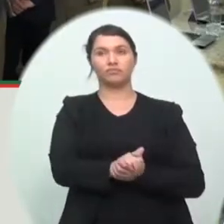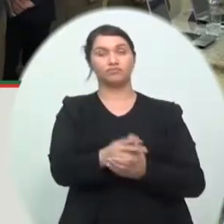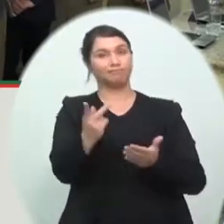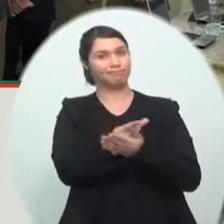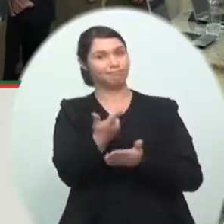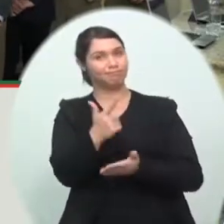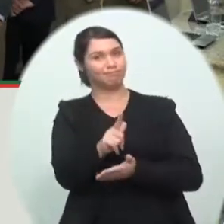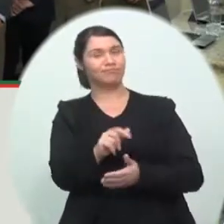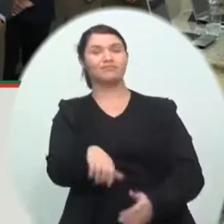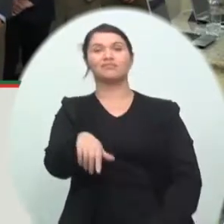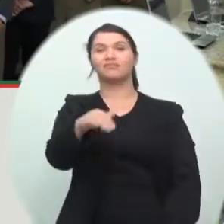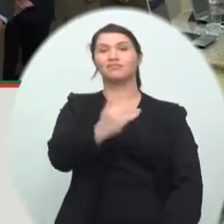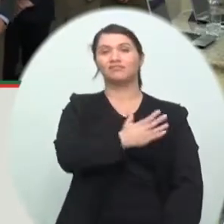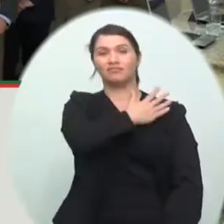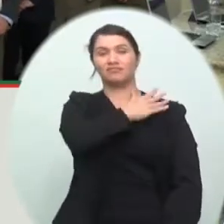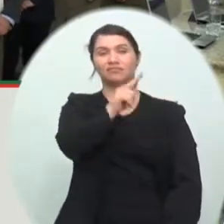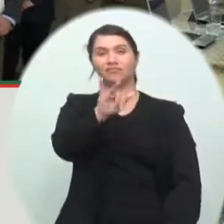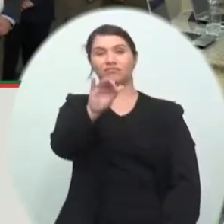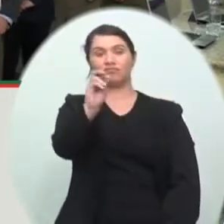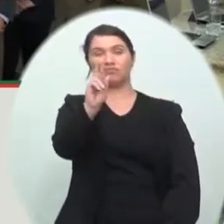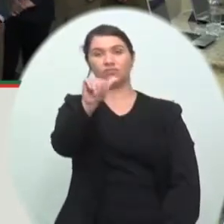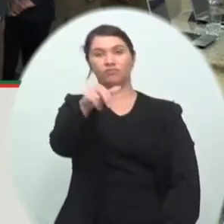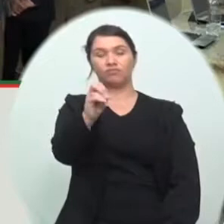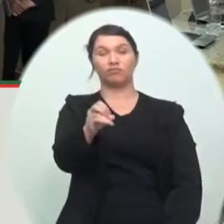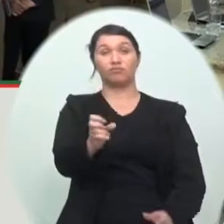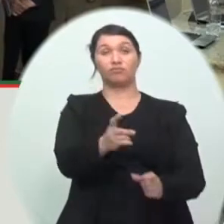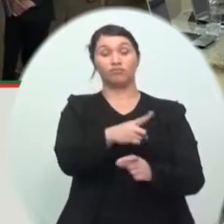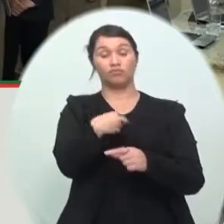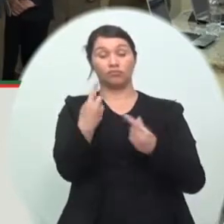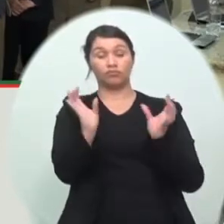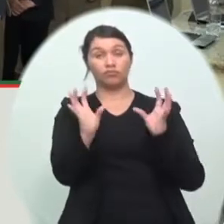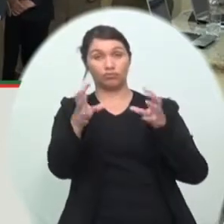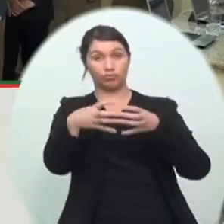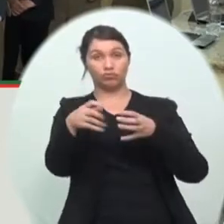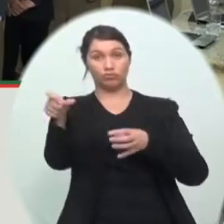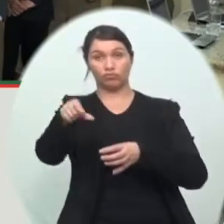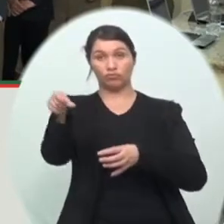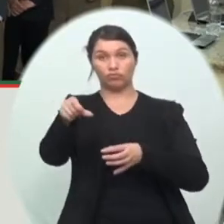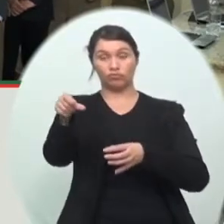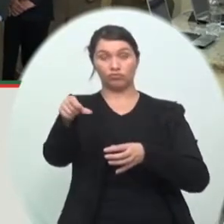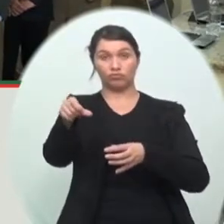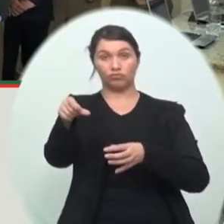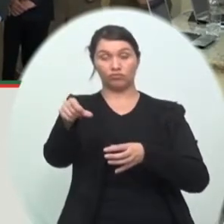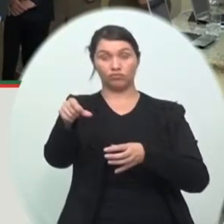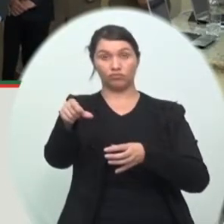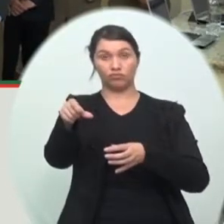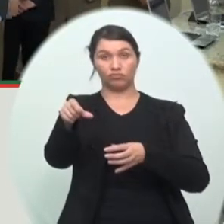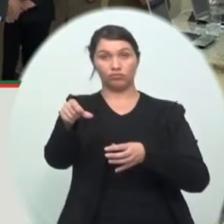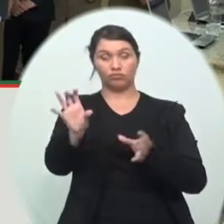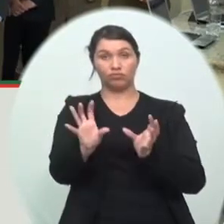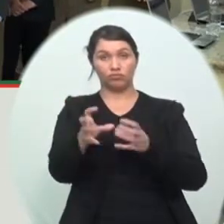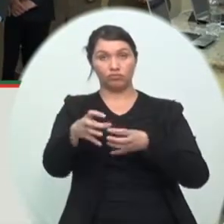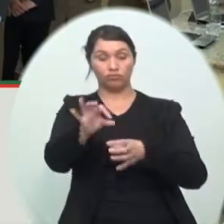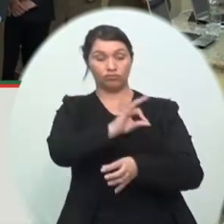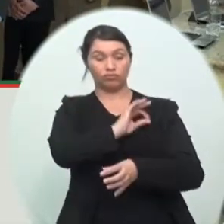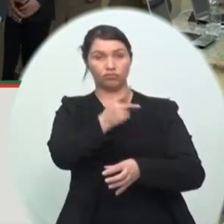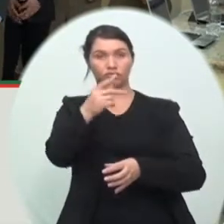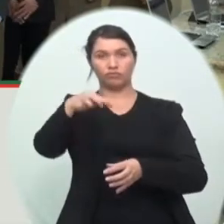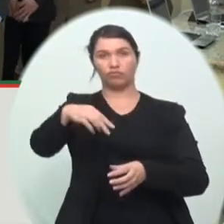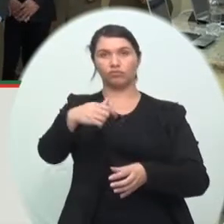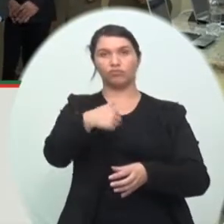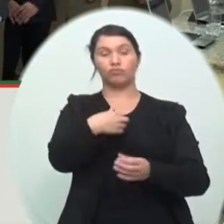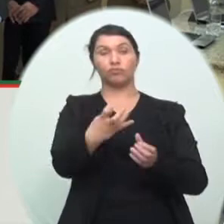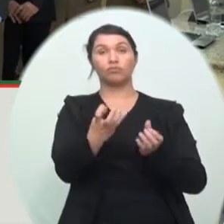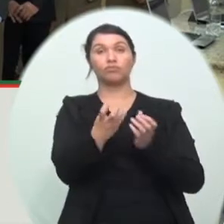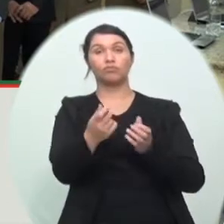tenente Fiorillo. Essa é a nossa equipe atual do 9º Batalhão. Fiz questão de nominá-los, porque aqui